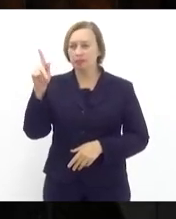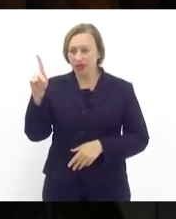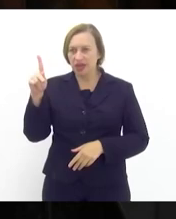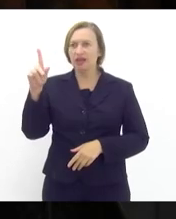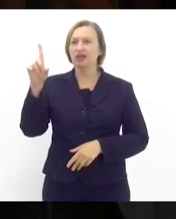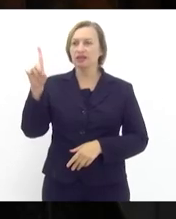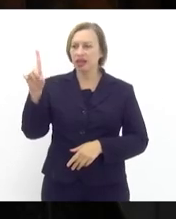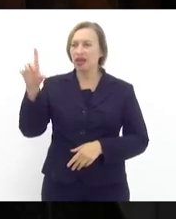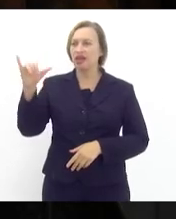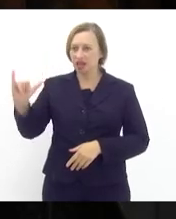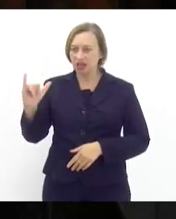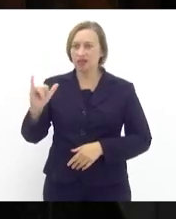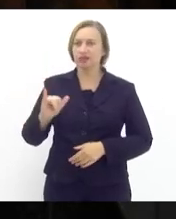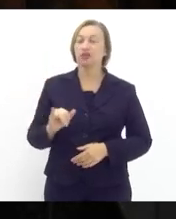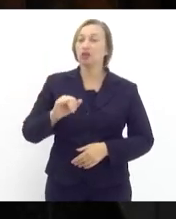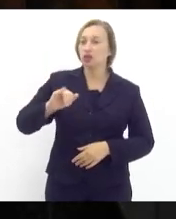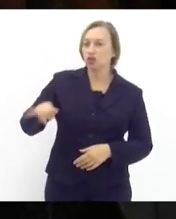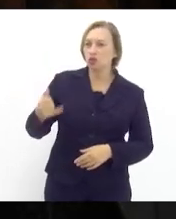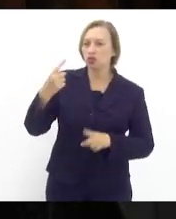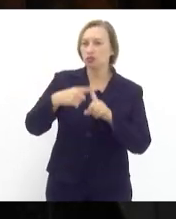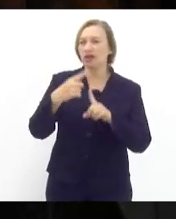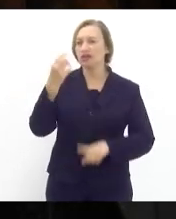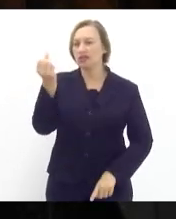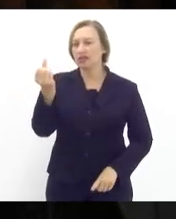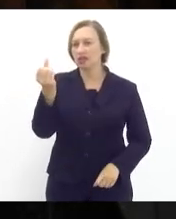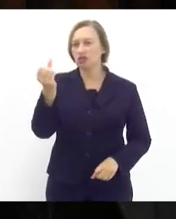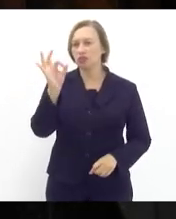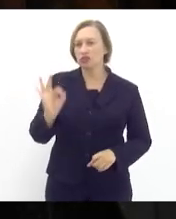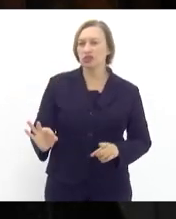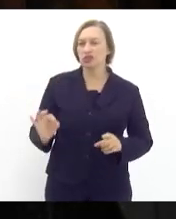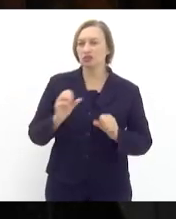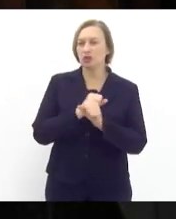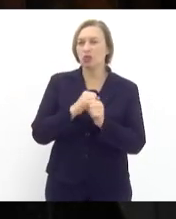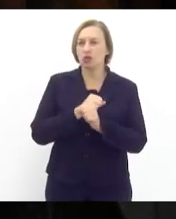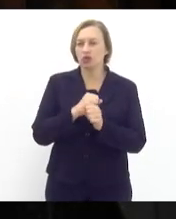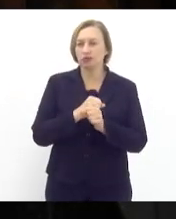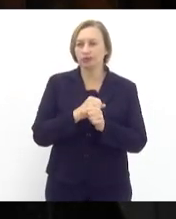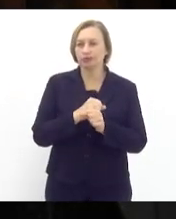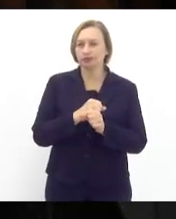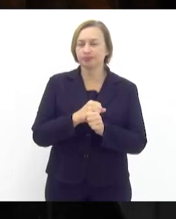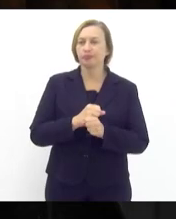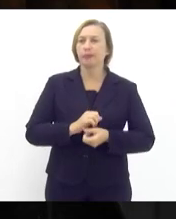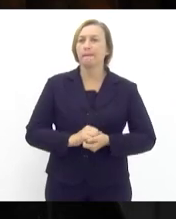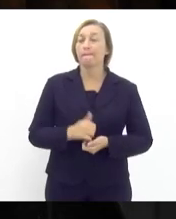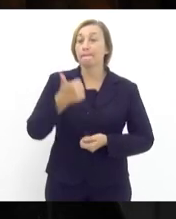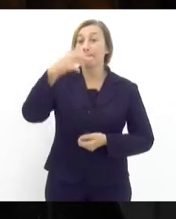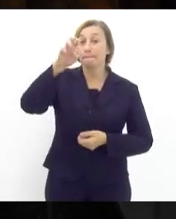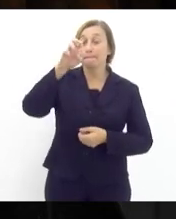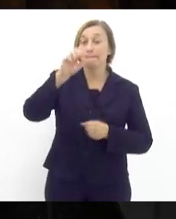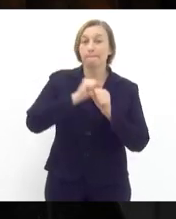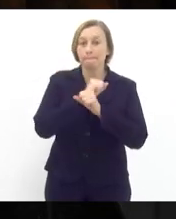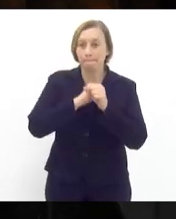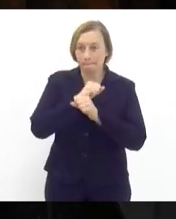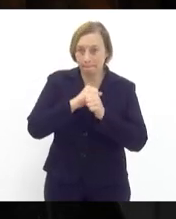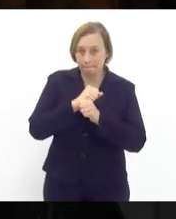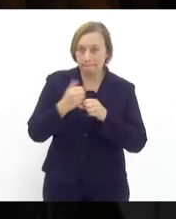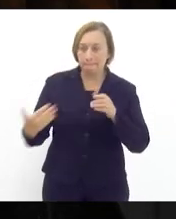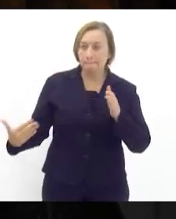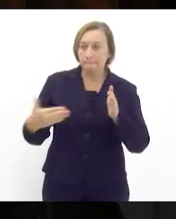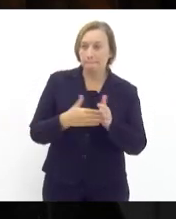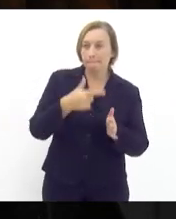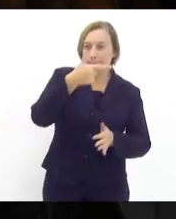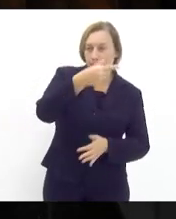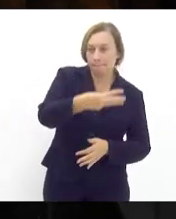juro Real seria mais 6% ao ano isso vigiu por 15 anos até